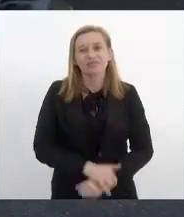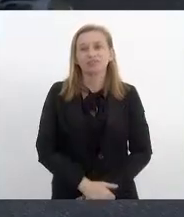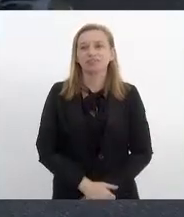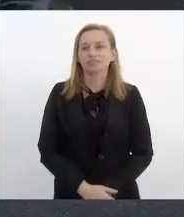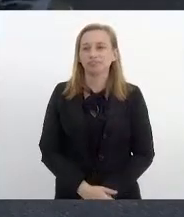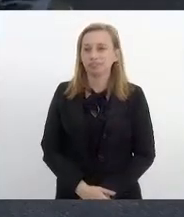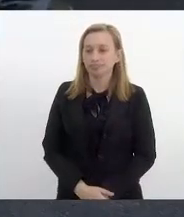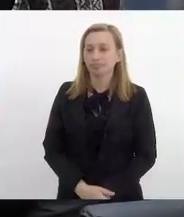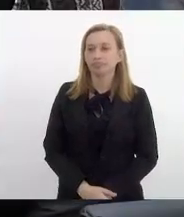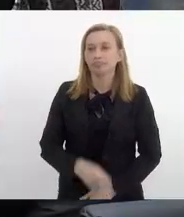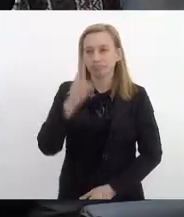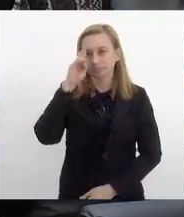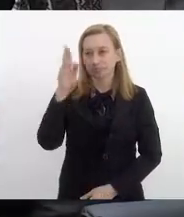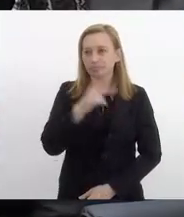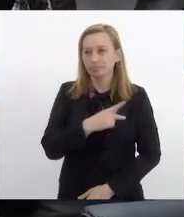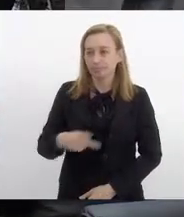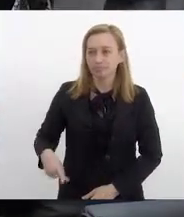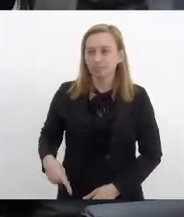Senhor presidente.